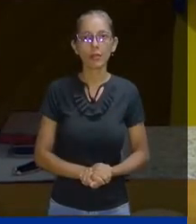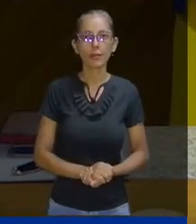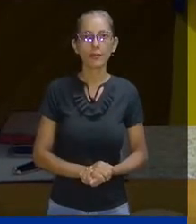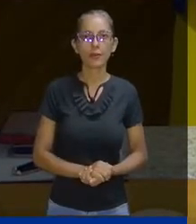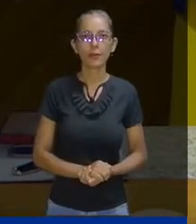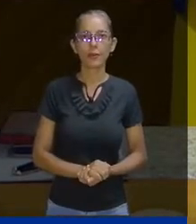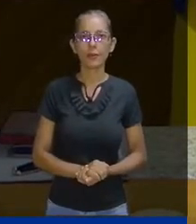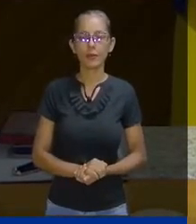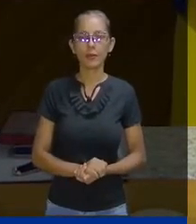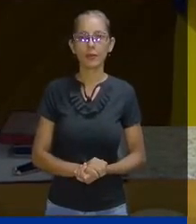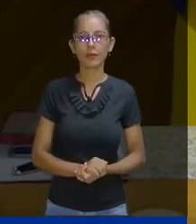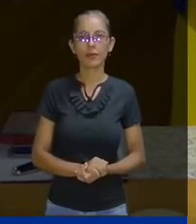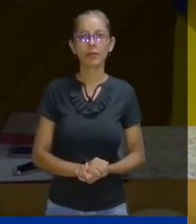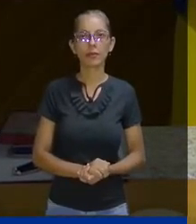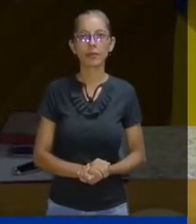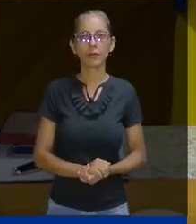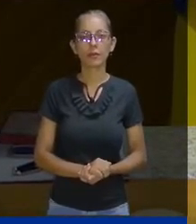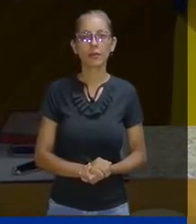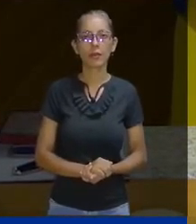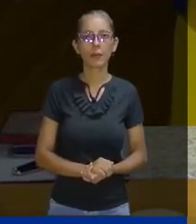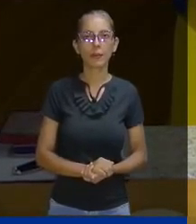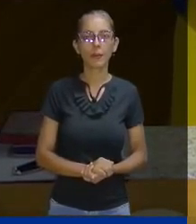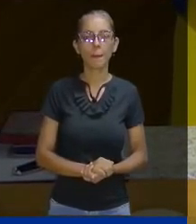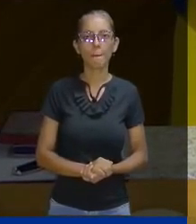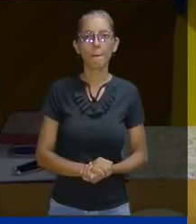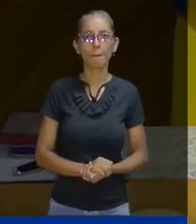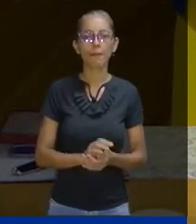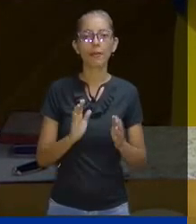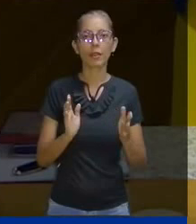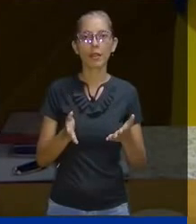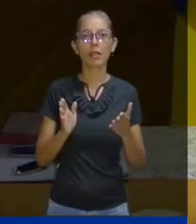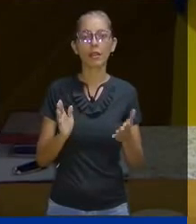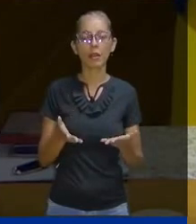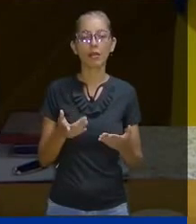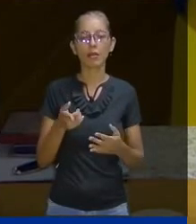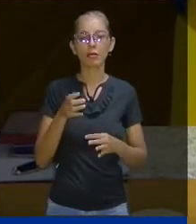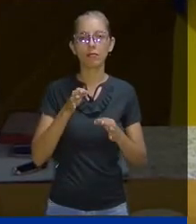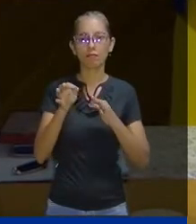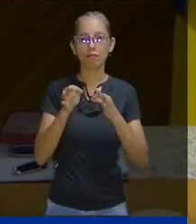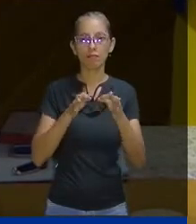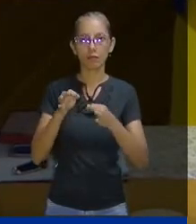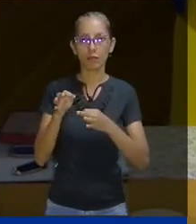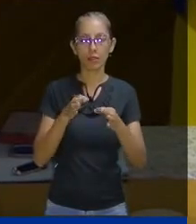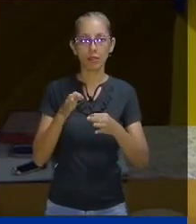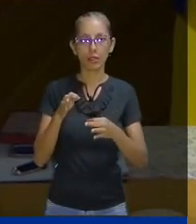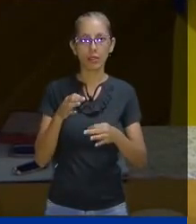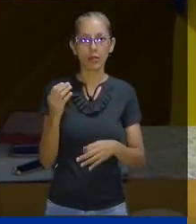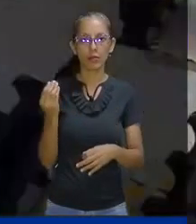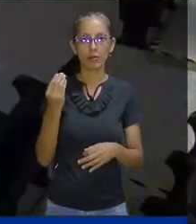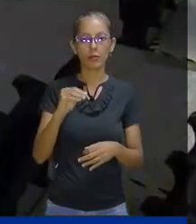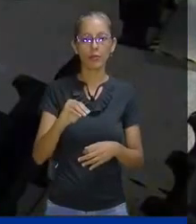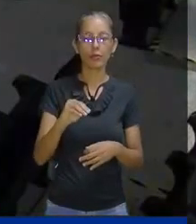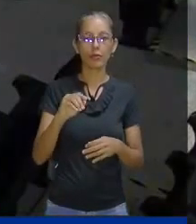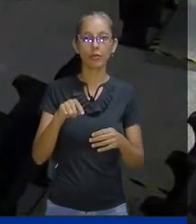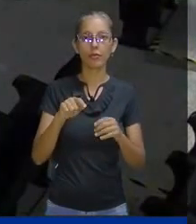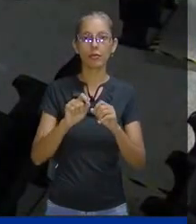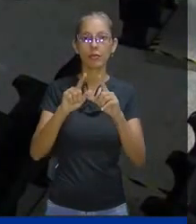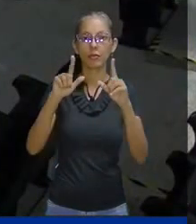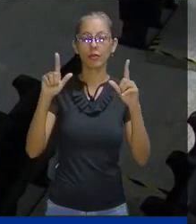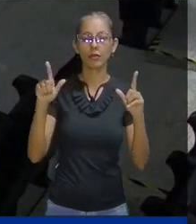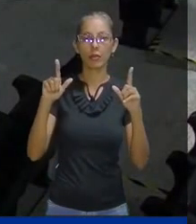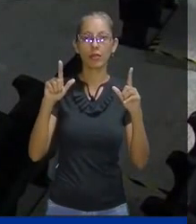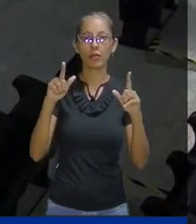eminentes pares também que nós já temos as resoluções, o TSE já está na página do TSE, as resoluções